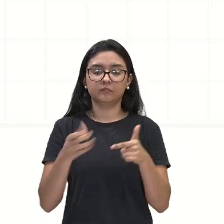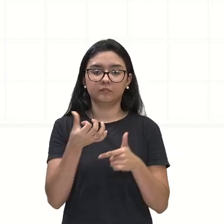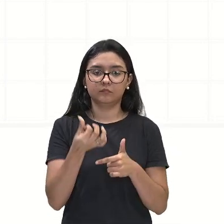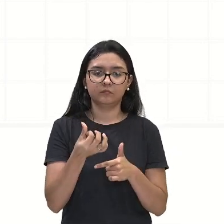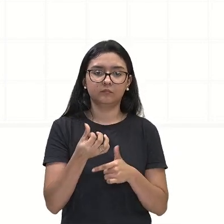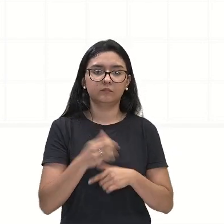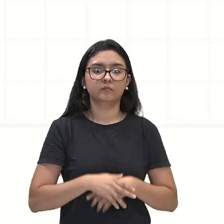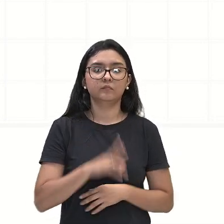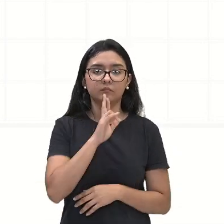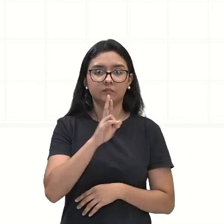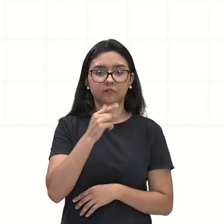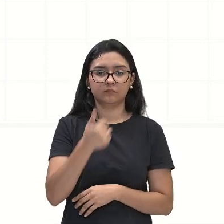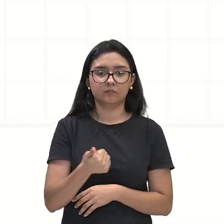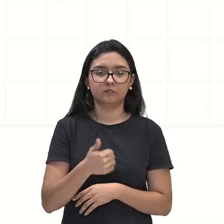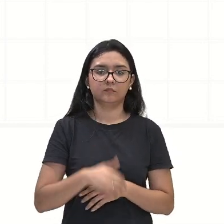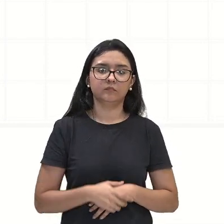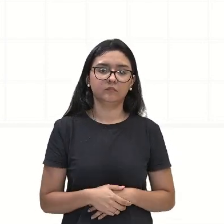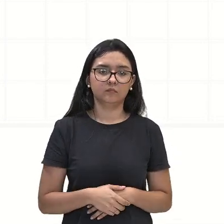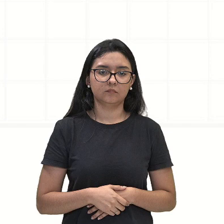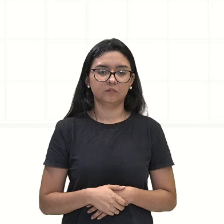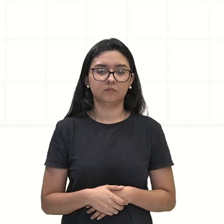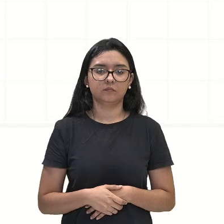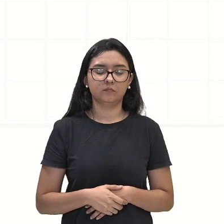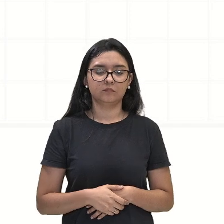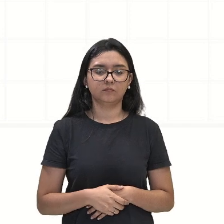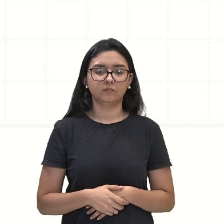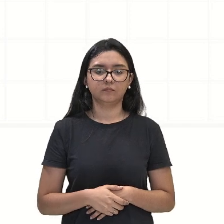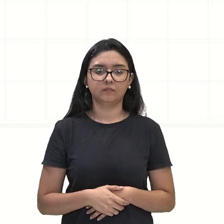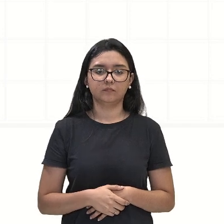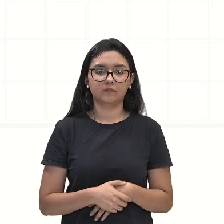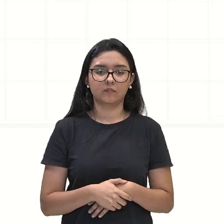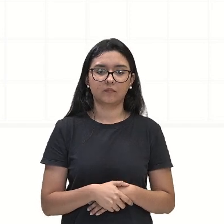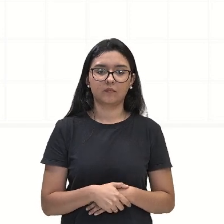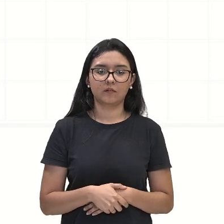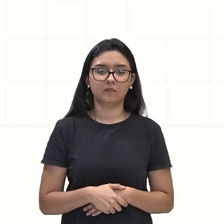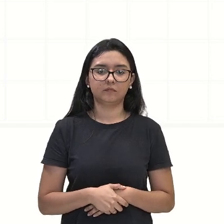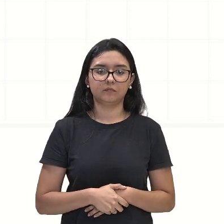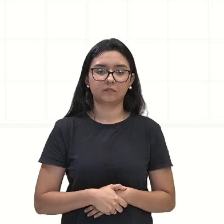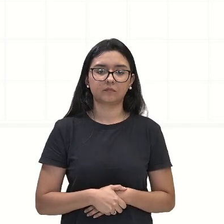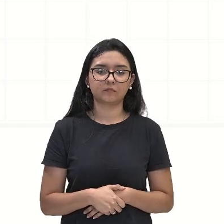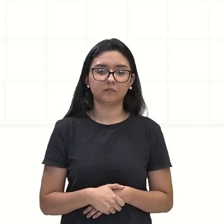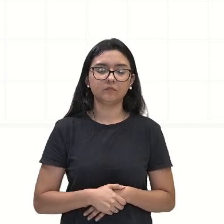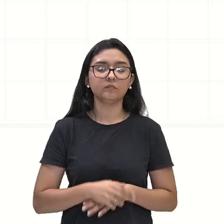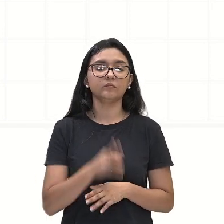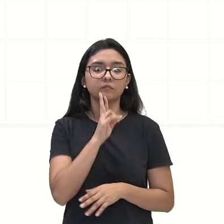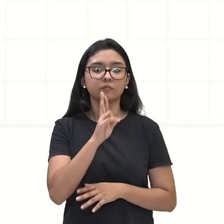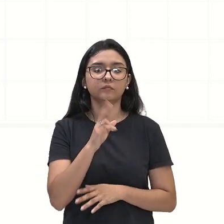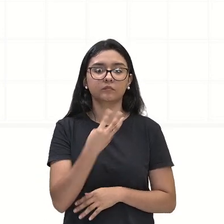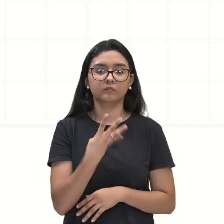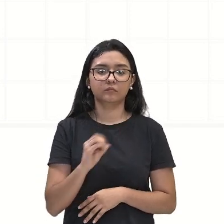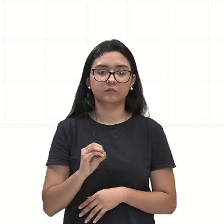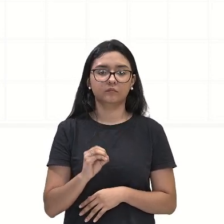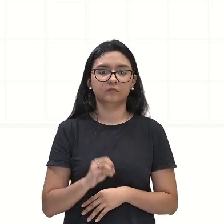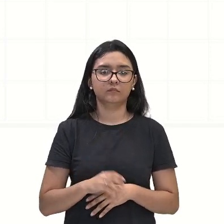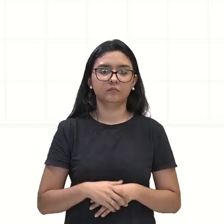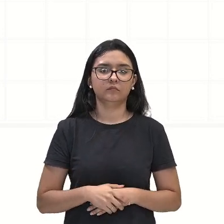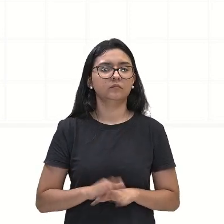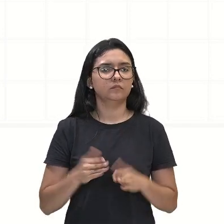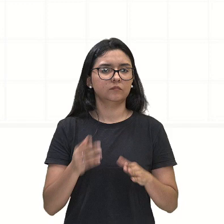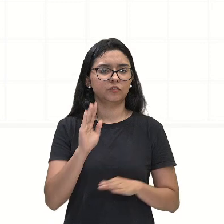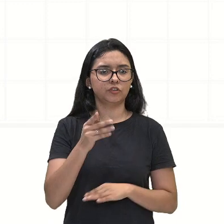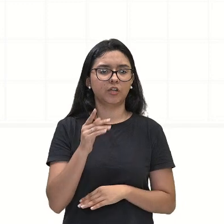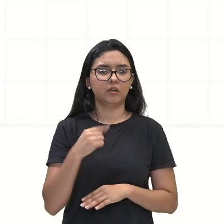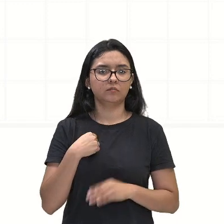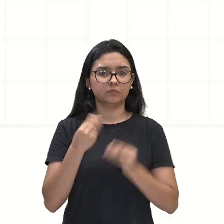1, porque 2 vezes 6 já passa. Então, fica 40. E aí, já acrescentei a